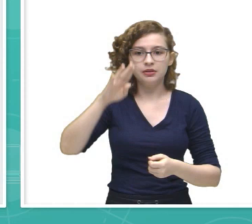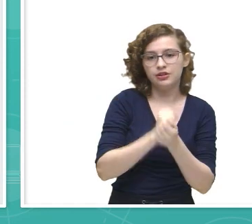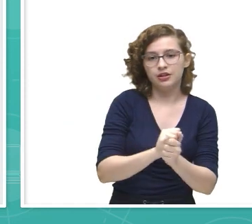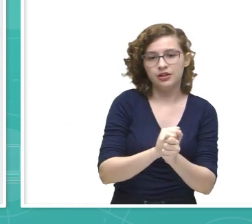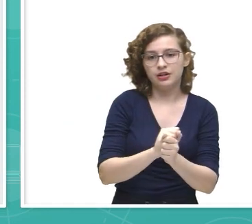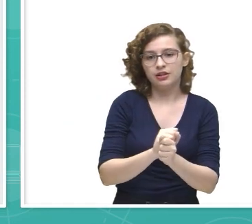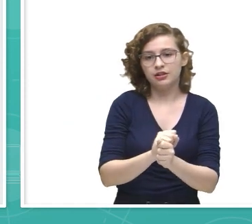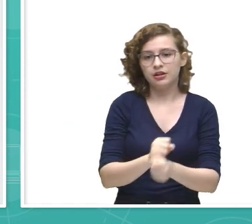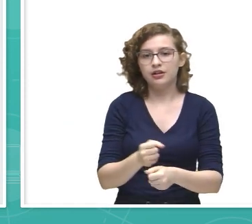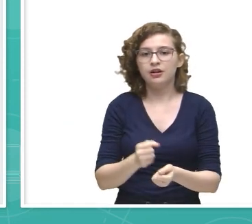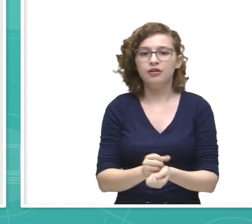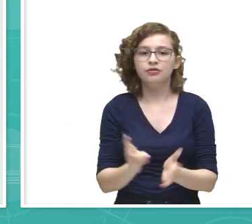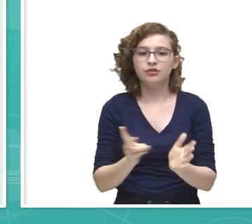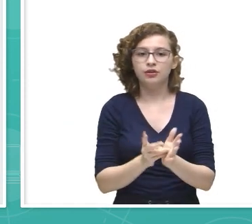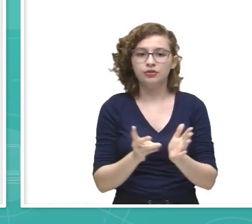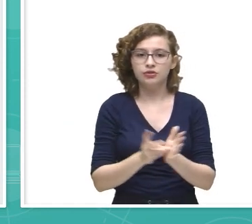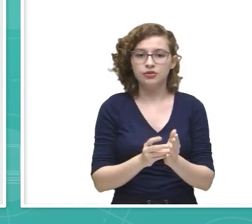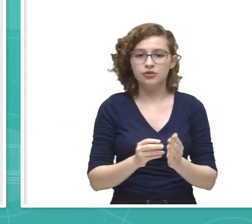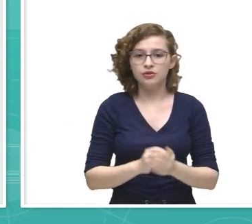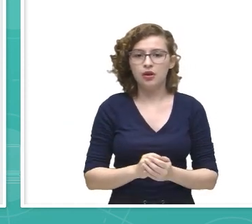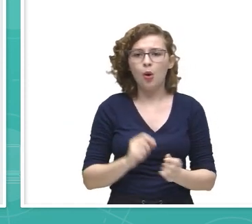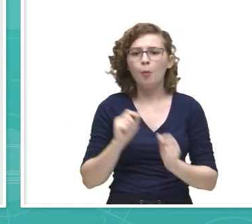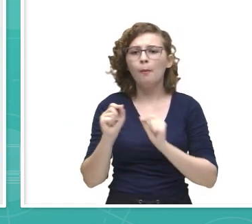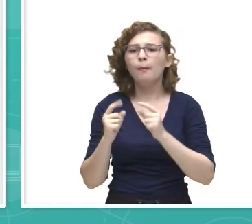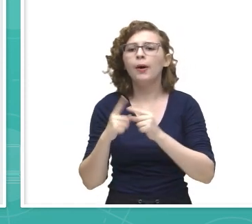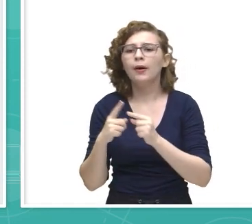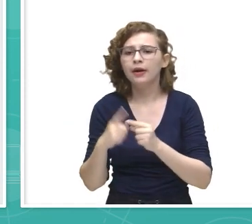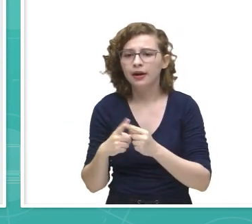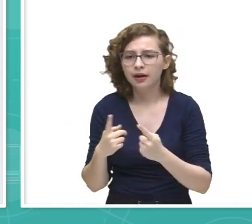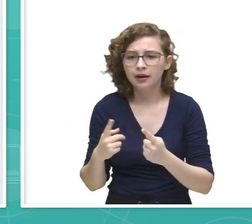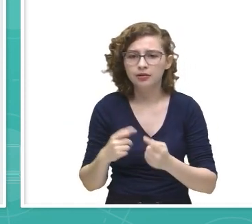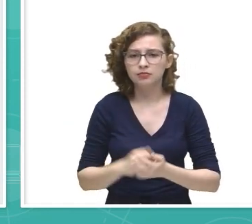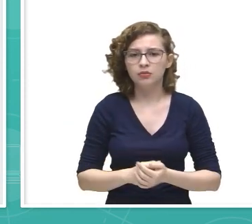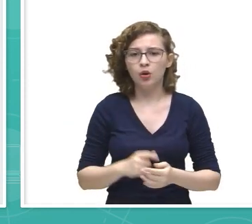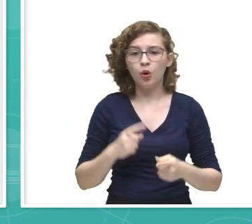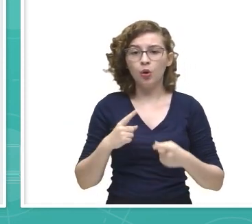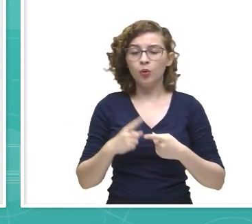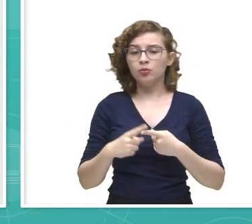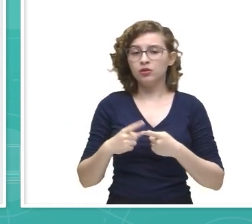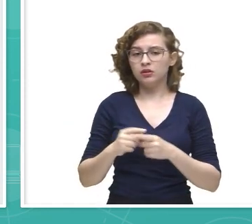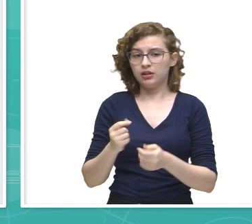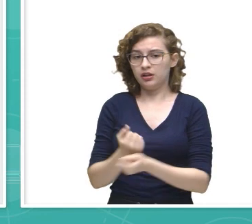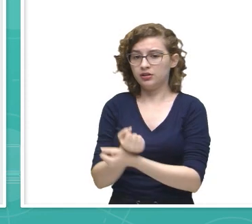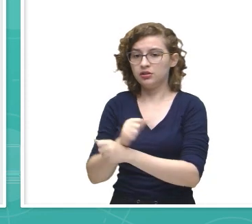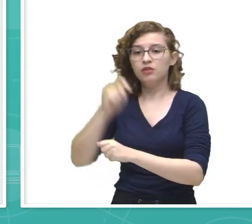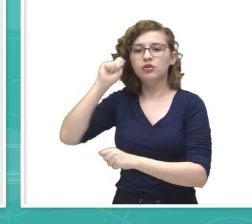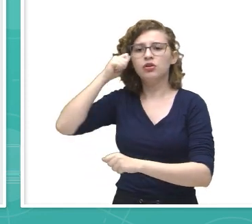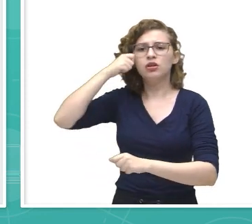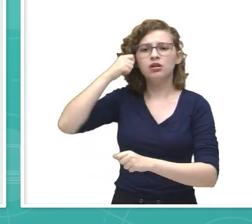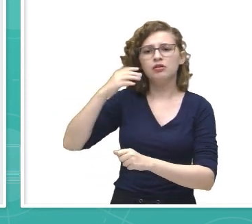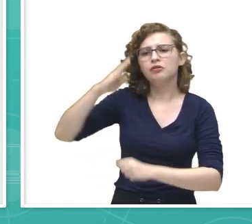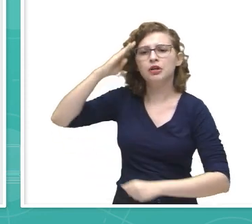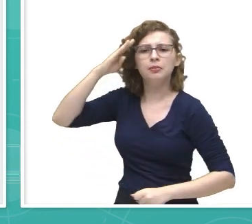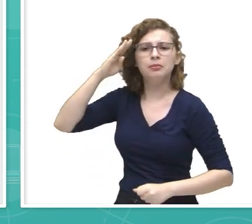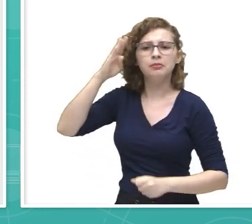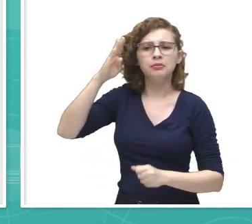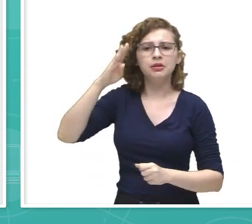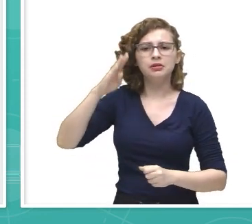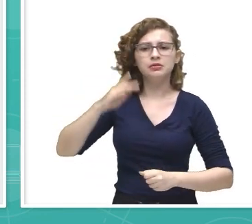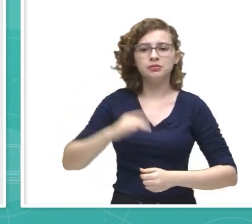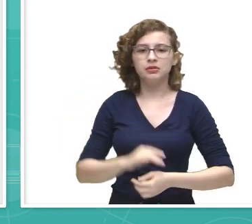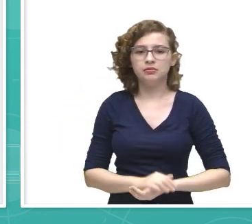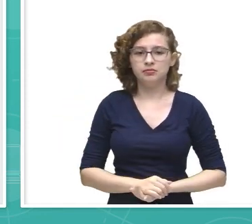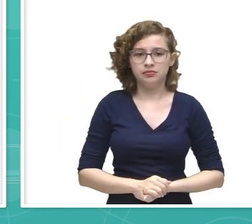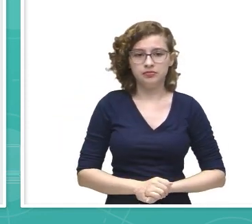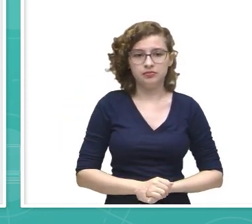é a seguinte, por que a escravidão negra prevaleceu em relação à escravidão indígena? Ok, gente? Vamos lá,